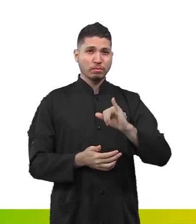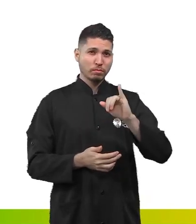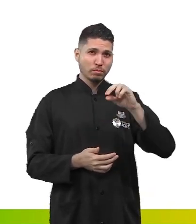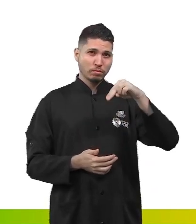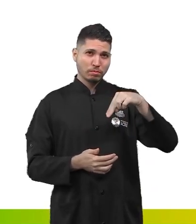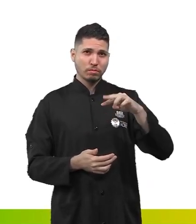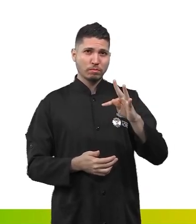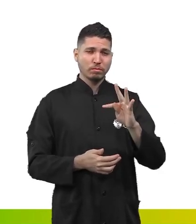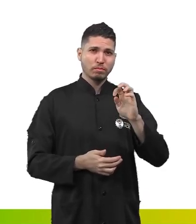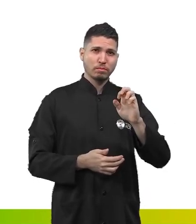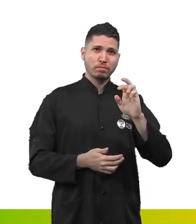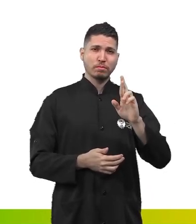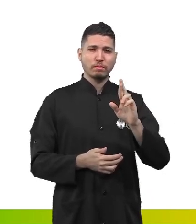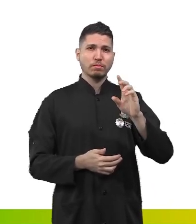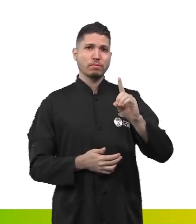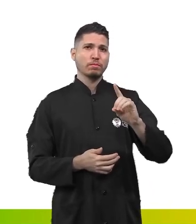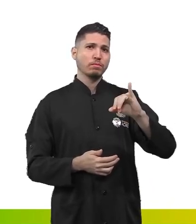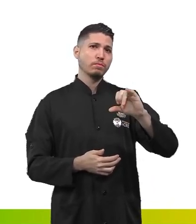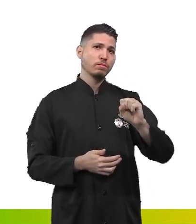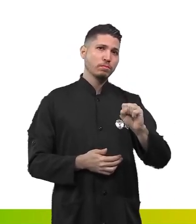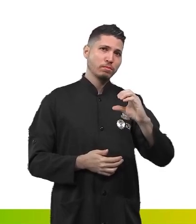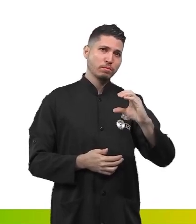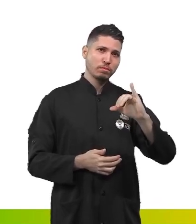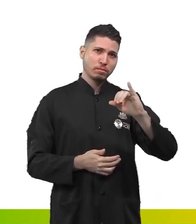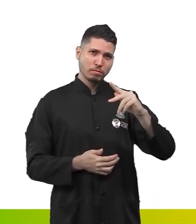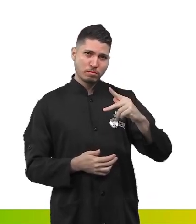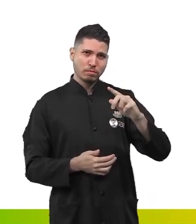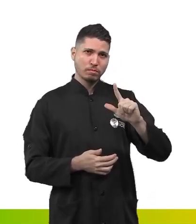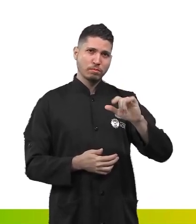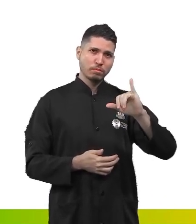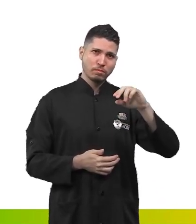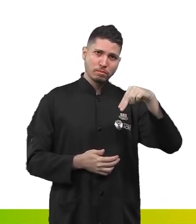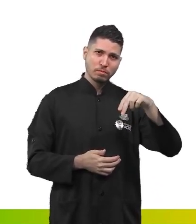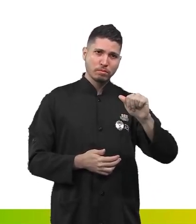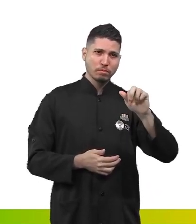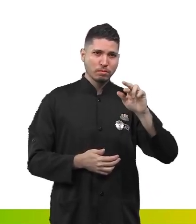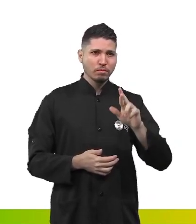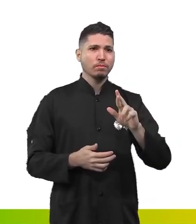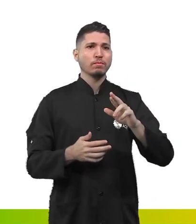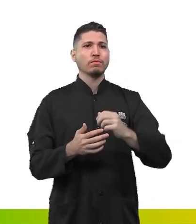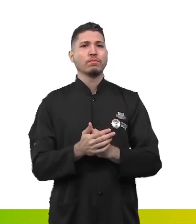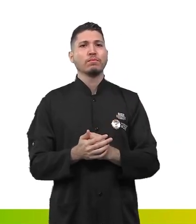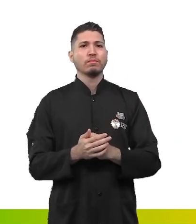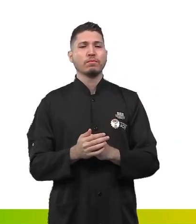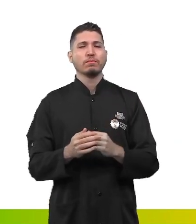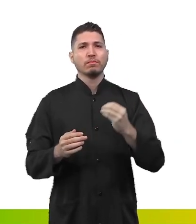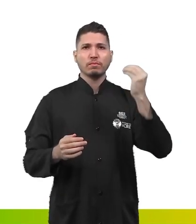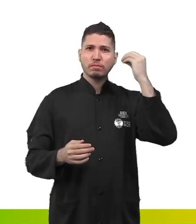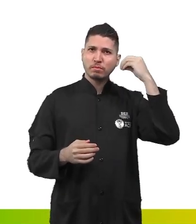os avanços científicos e tecnológicos com princípios éticos e valores humanos,